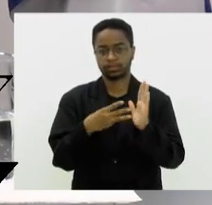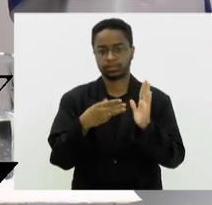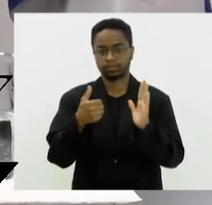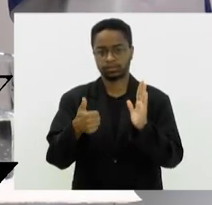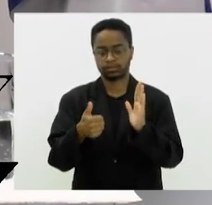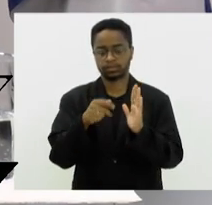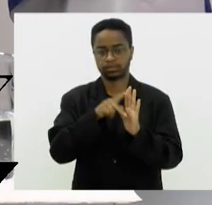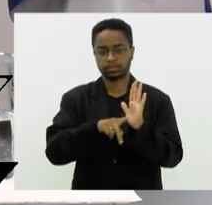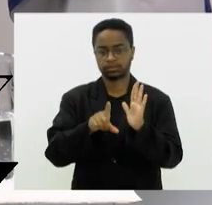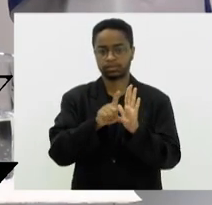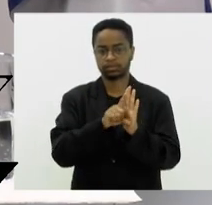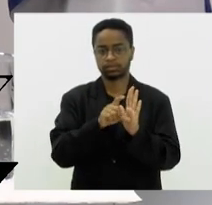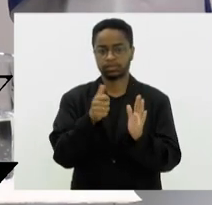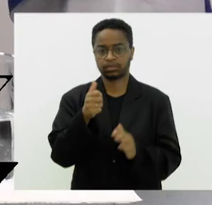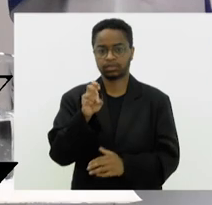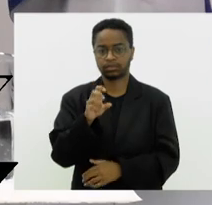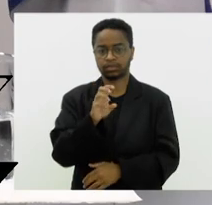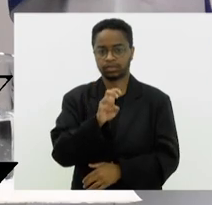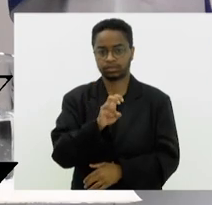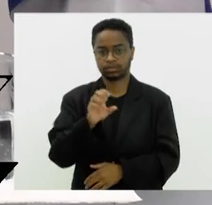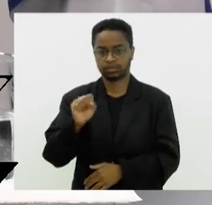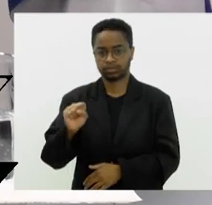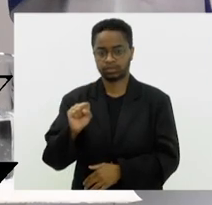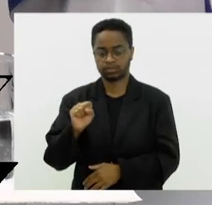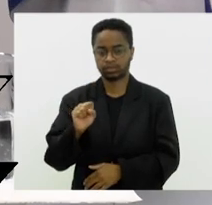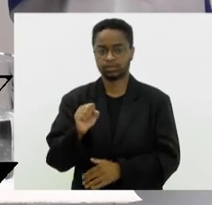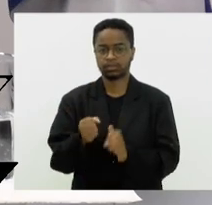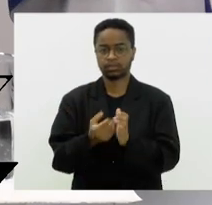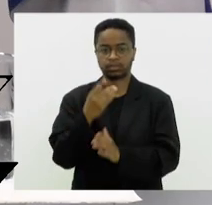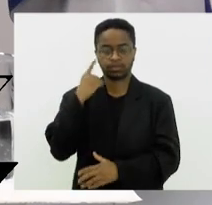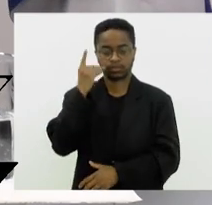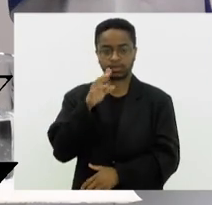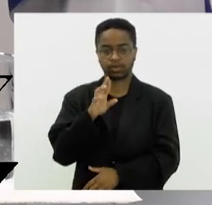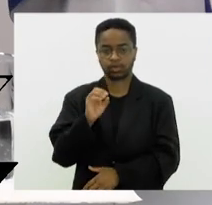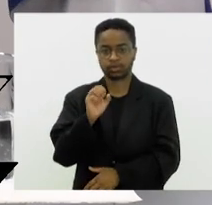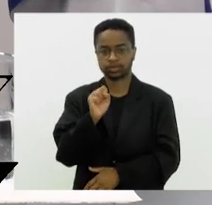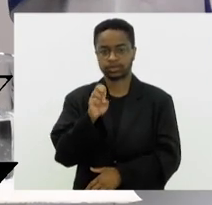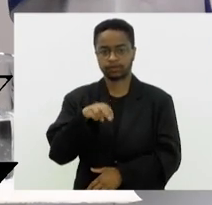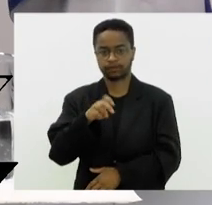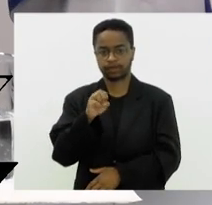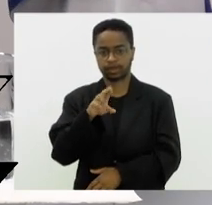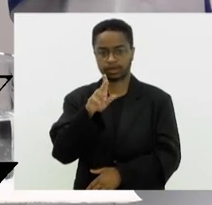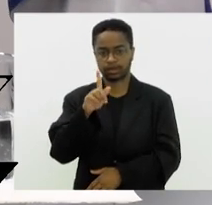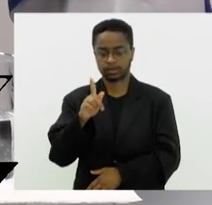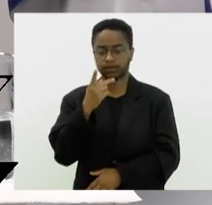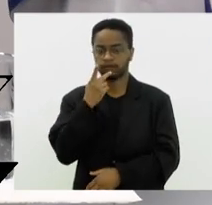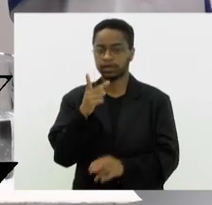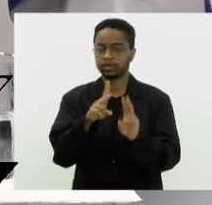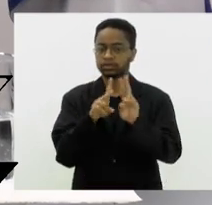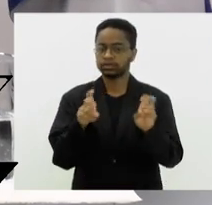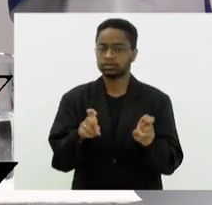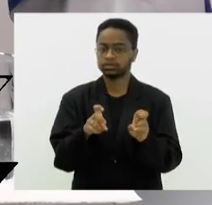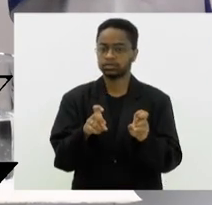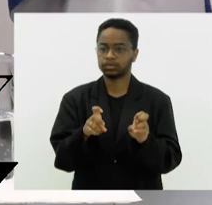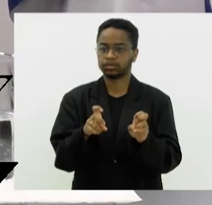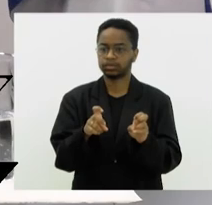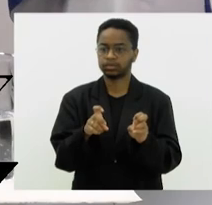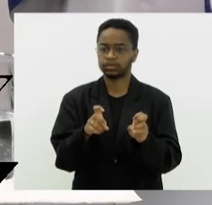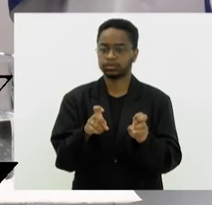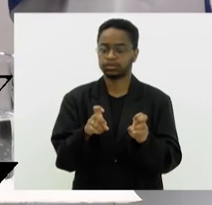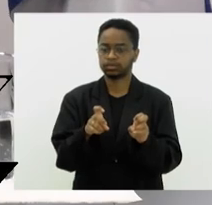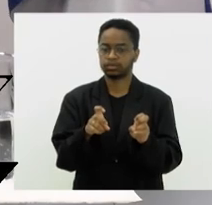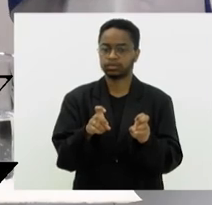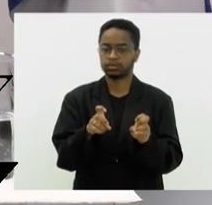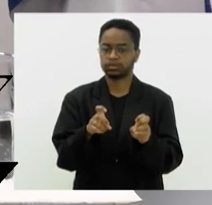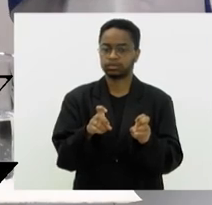pauta, PL 1558 de 23, de autoria do deputado Rosenberg Reis, que dispõe sobre a implantação nas